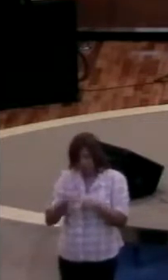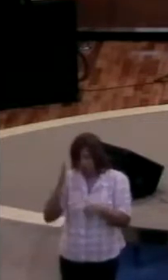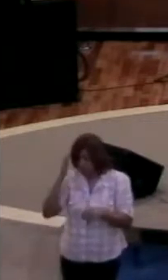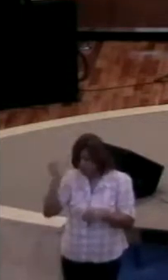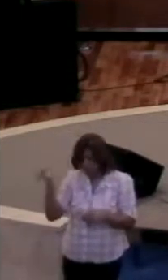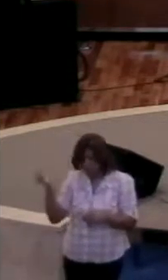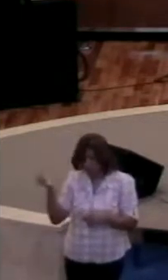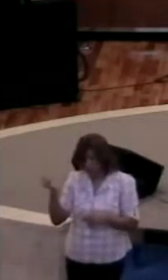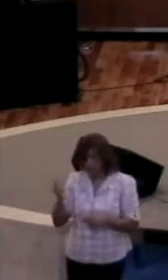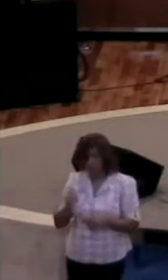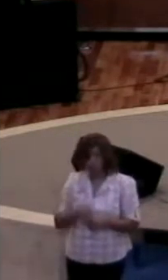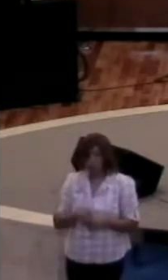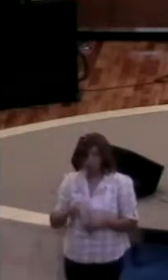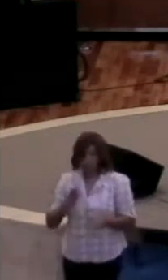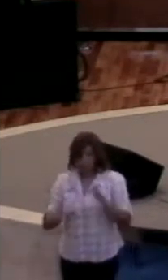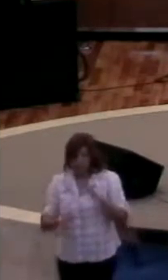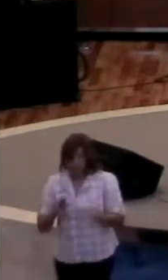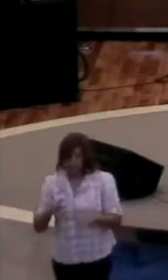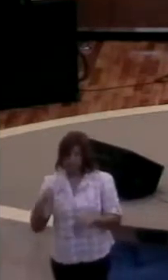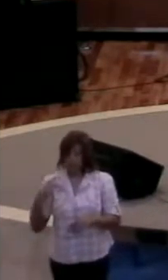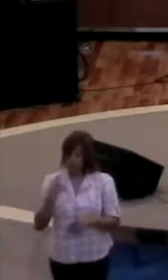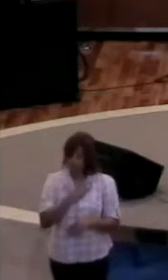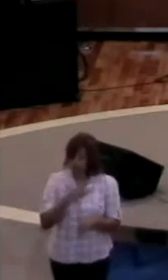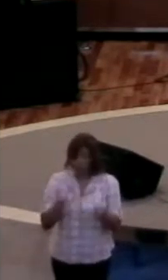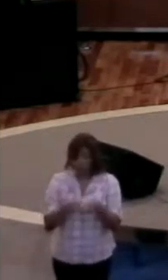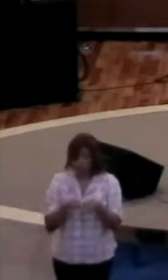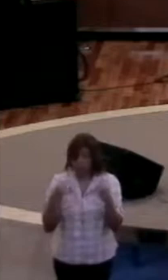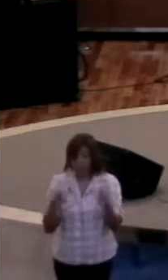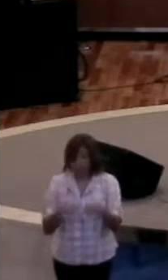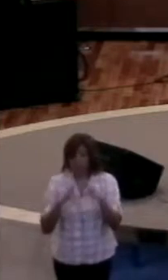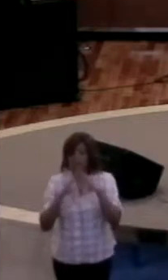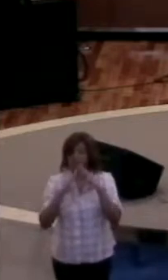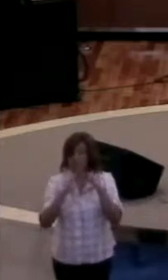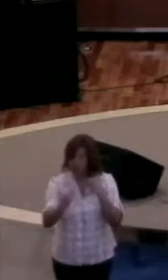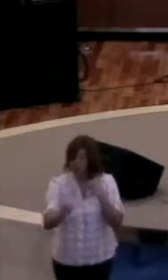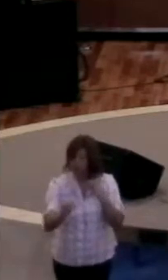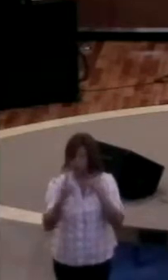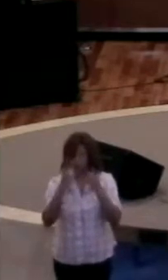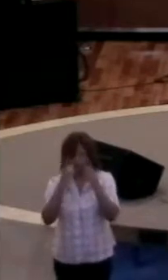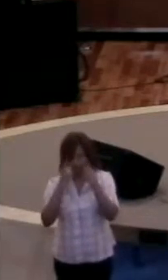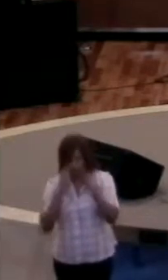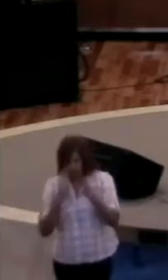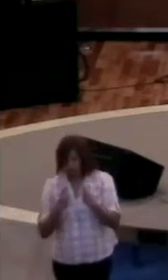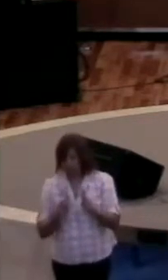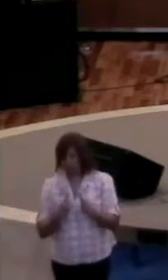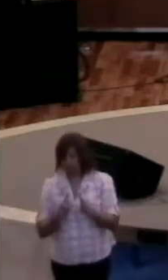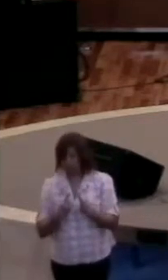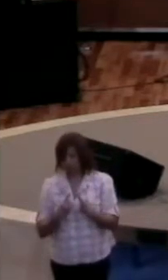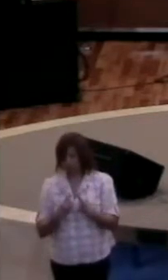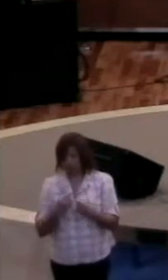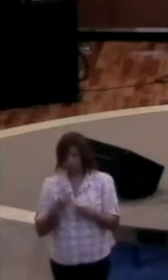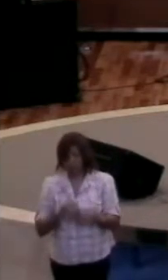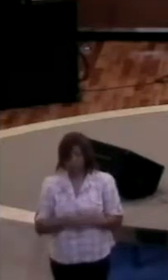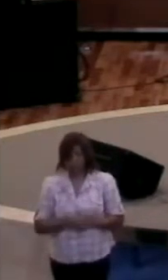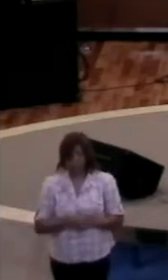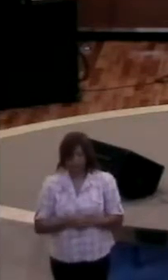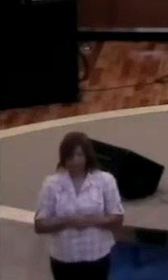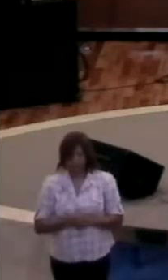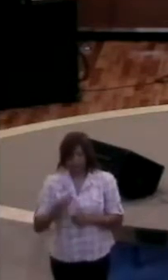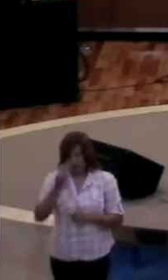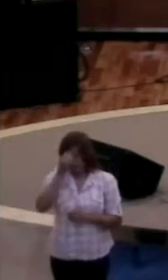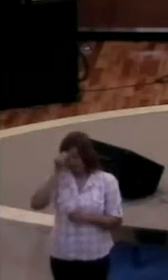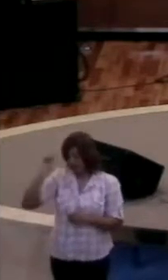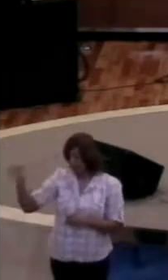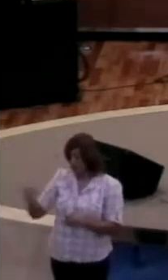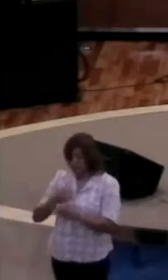também não sabe quantas vezes eu tive que fugir, quantas vezes eu tive que chorar, você também não sabe quantas vezes eu tive que abrir mão e